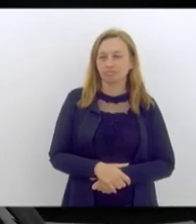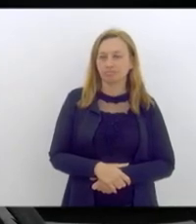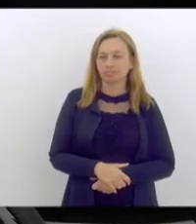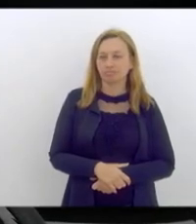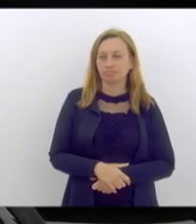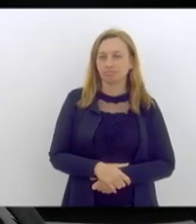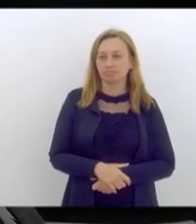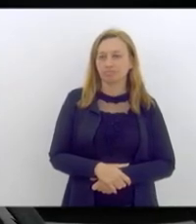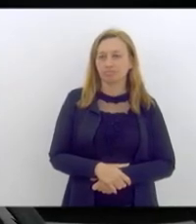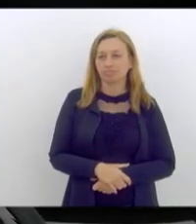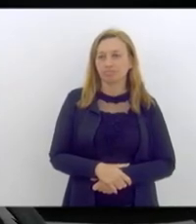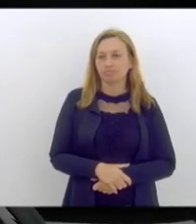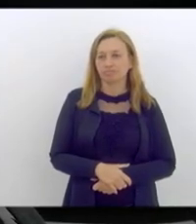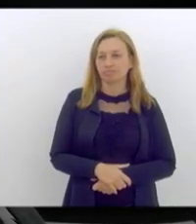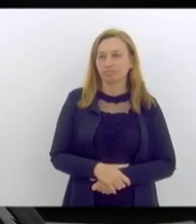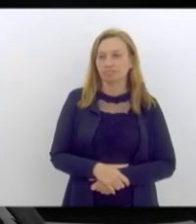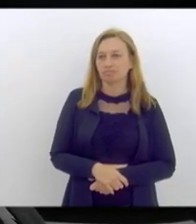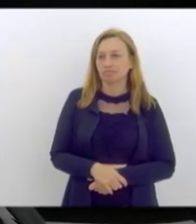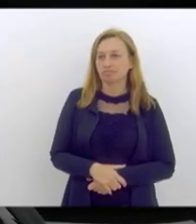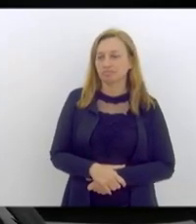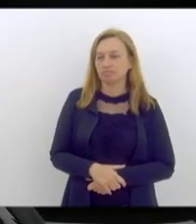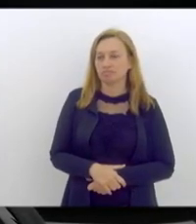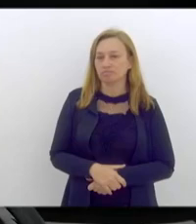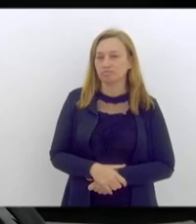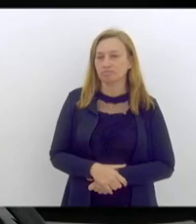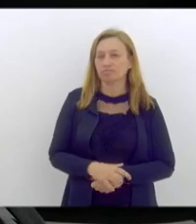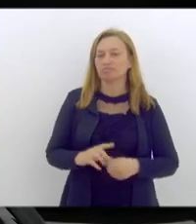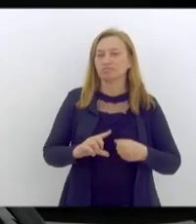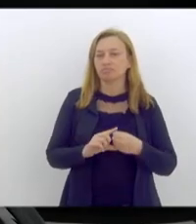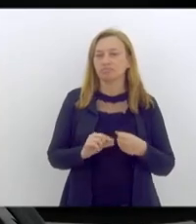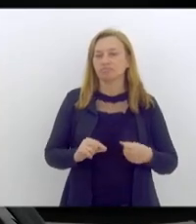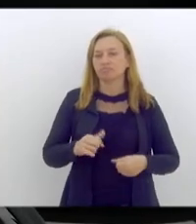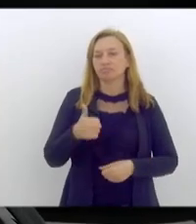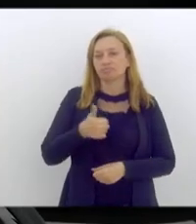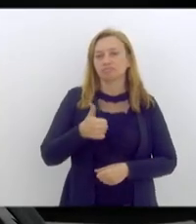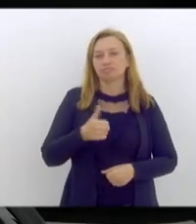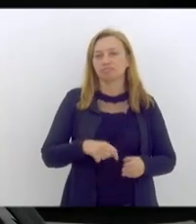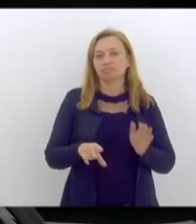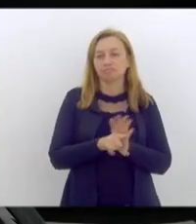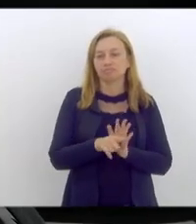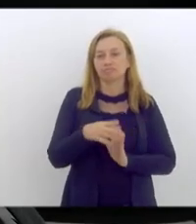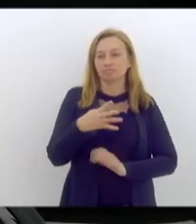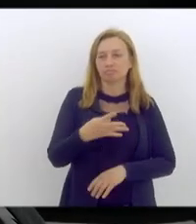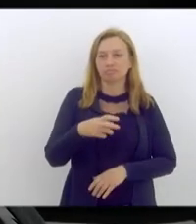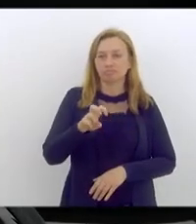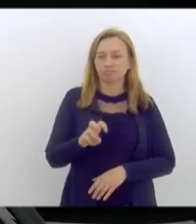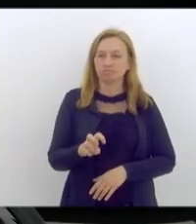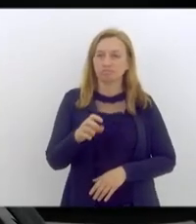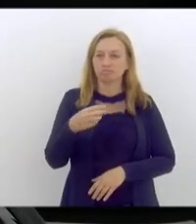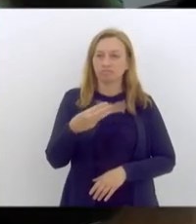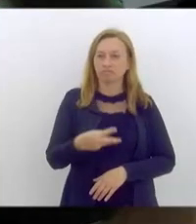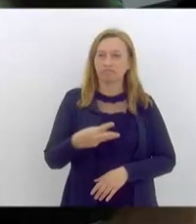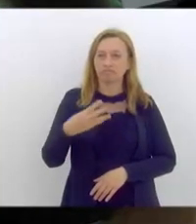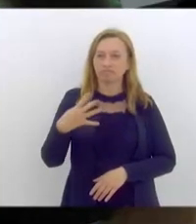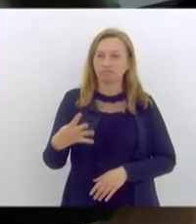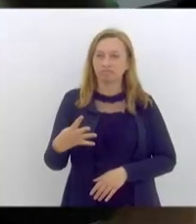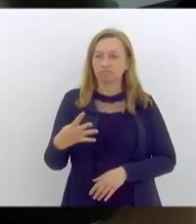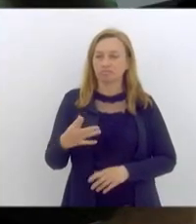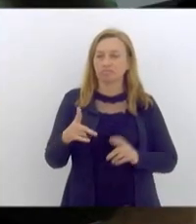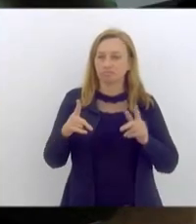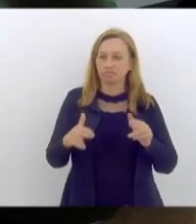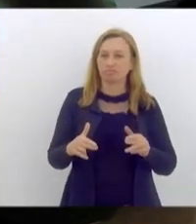aditiva 2 tá modificando o artigo primeiro da lei 4534 dando a mesma redação do